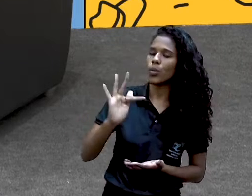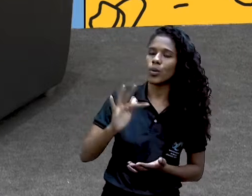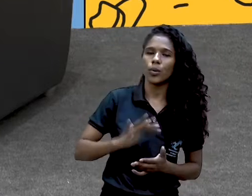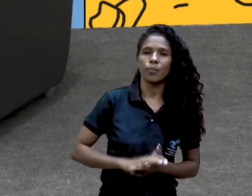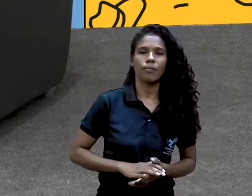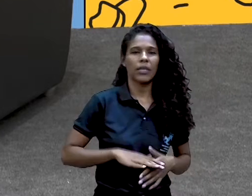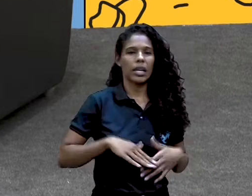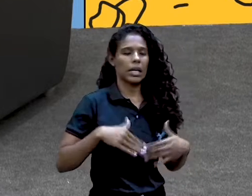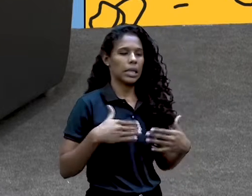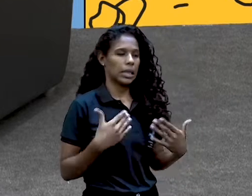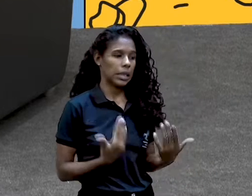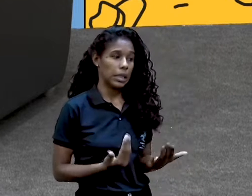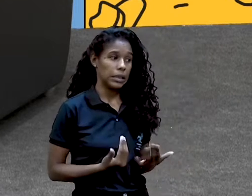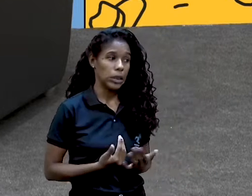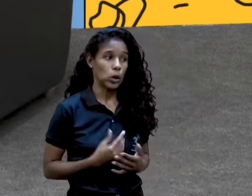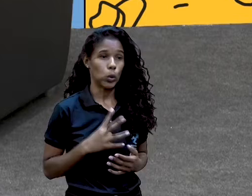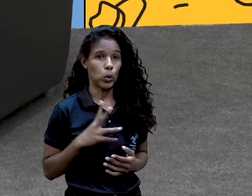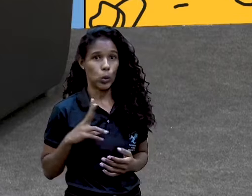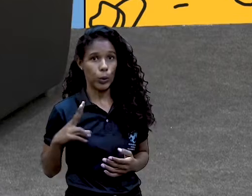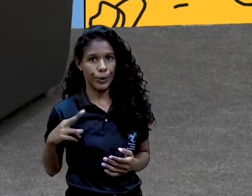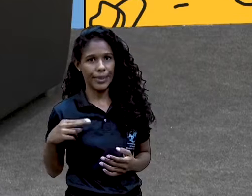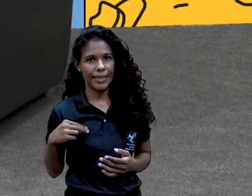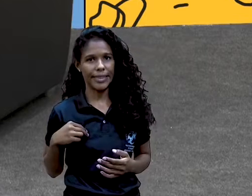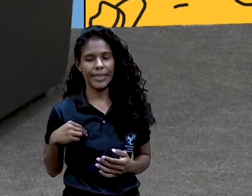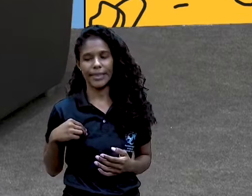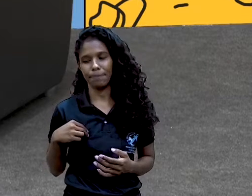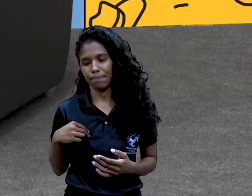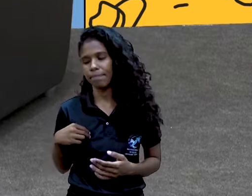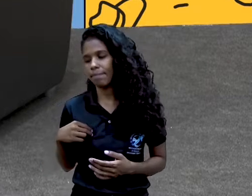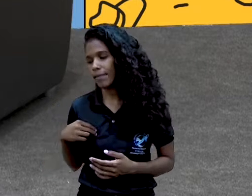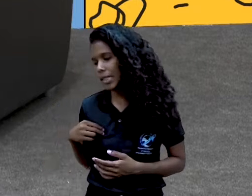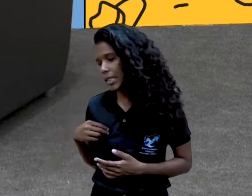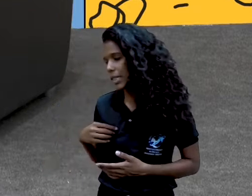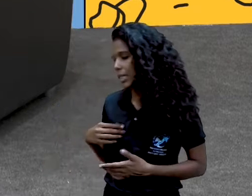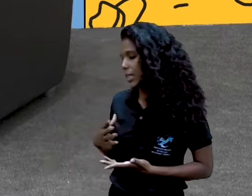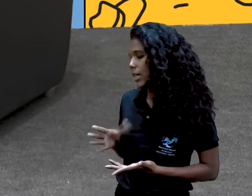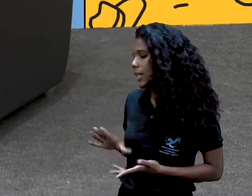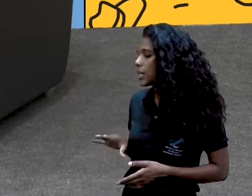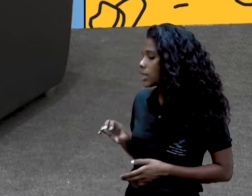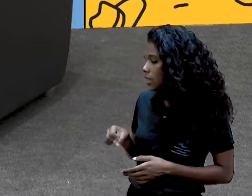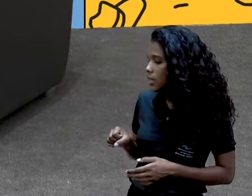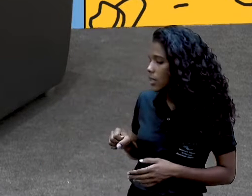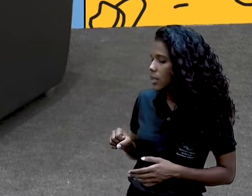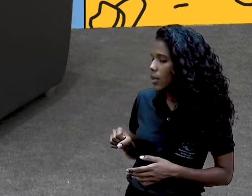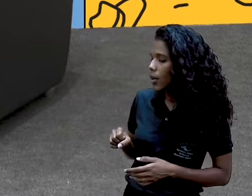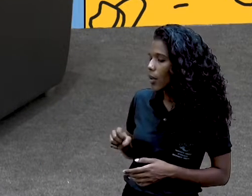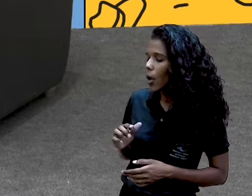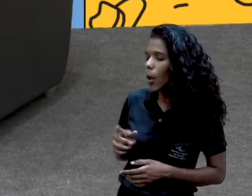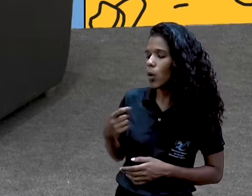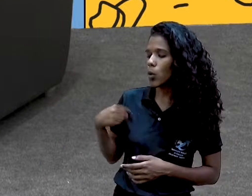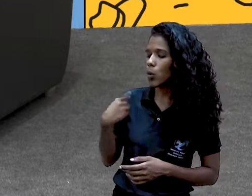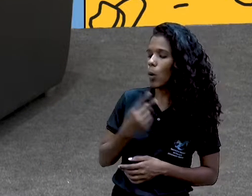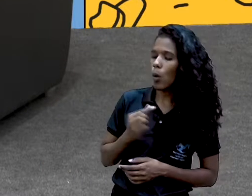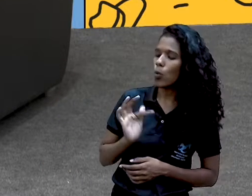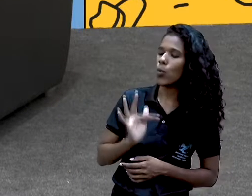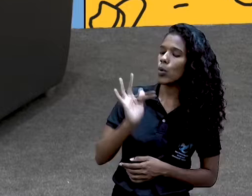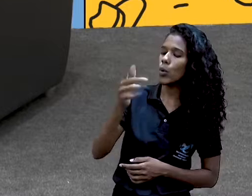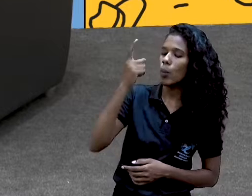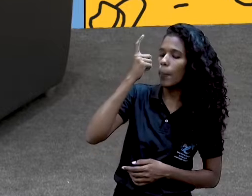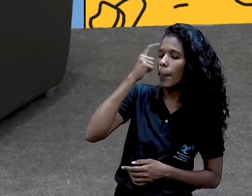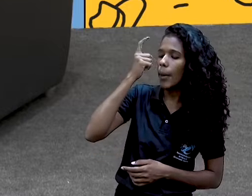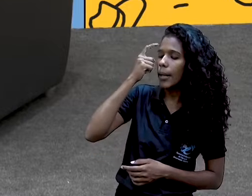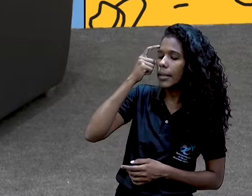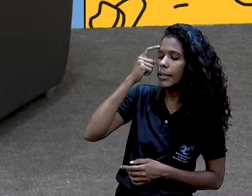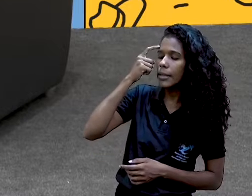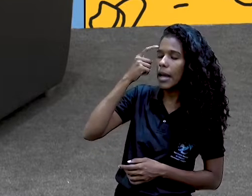Planos. Sim. A gente, quando pensa no futuro, a gente imagina, por exemplo, quantas possibilidades, quantas formas. Então, quando